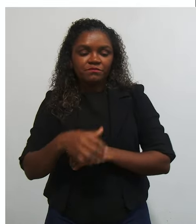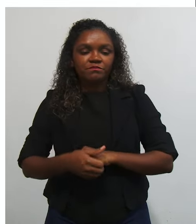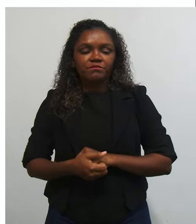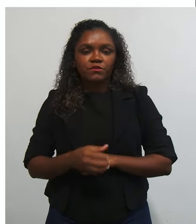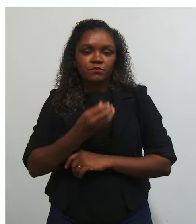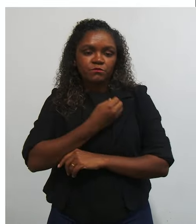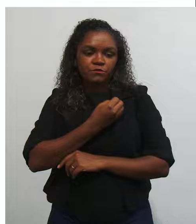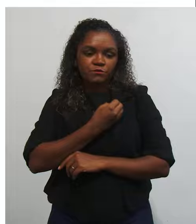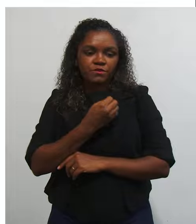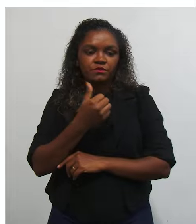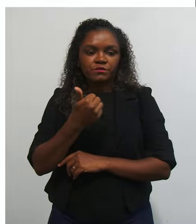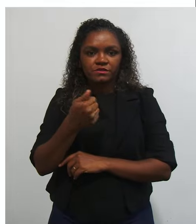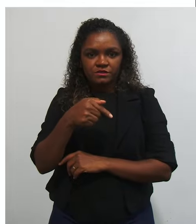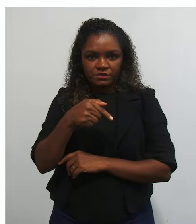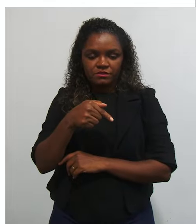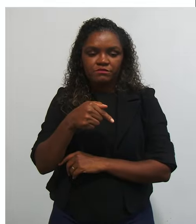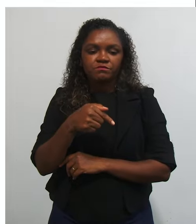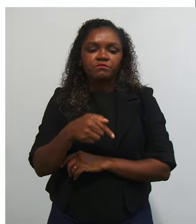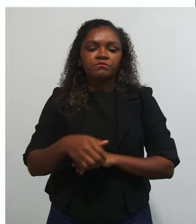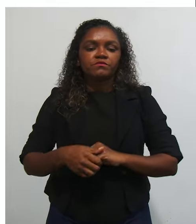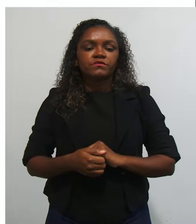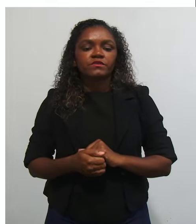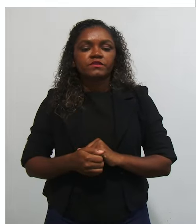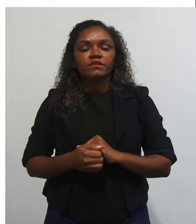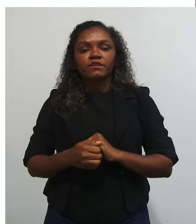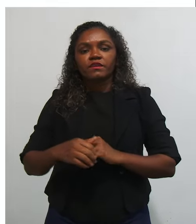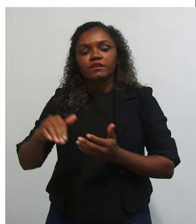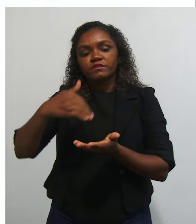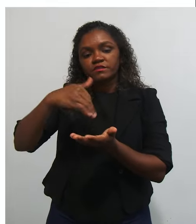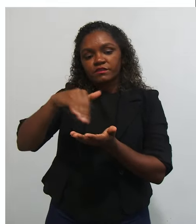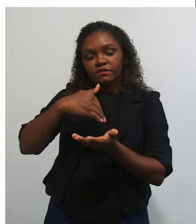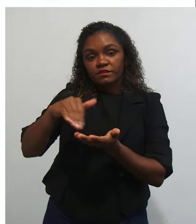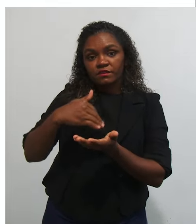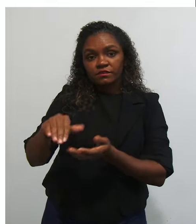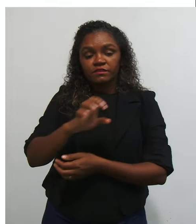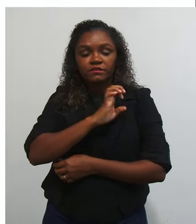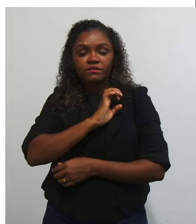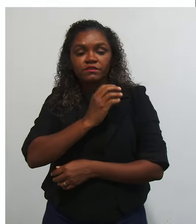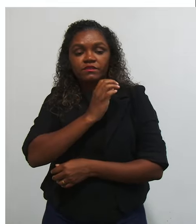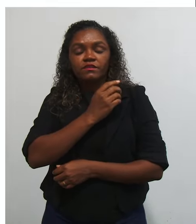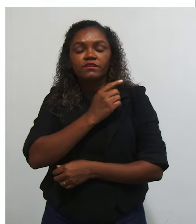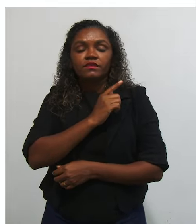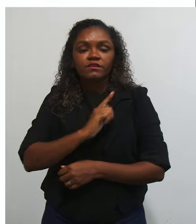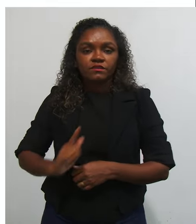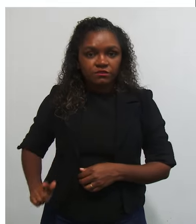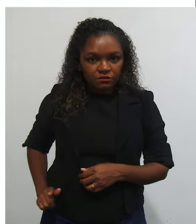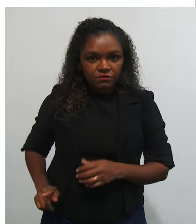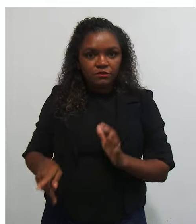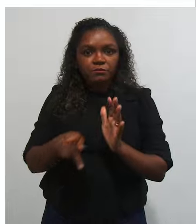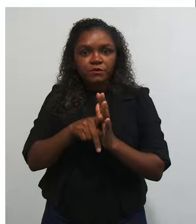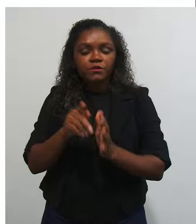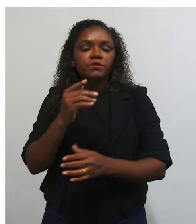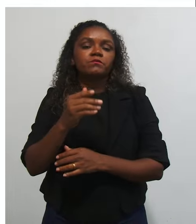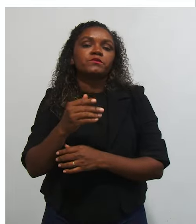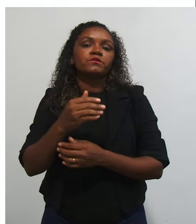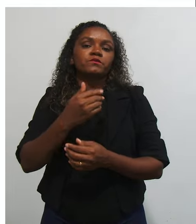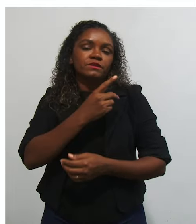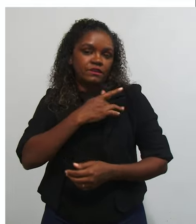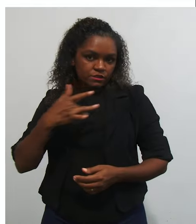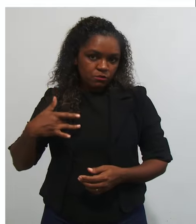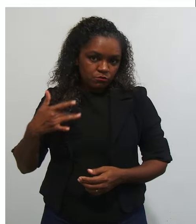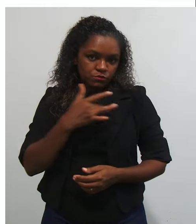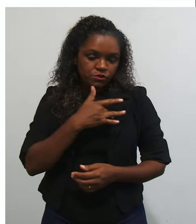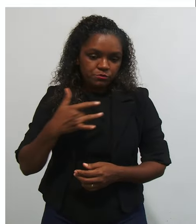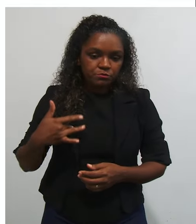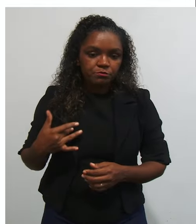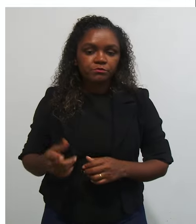desse código aqui é o órgão 17, é a Secretaria de Estado da Saúde. E a unidade orçamentária, eu trouxe aqui 2